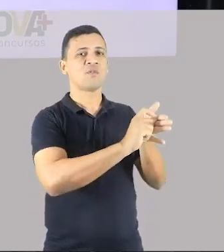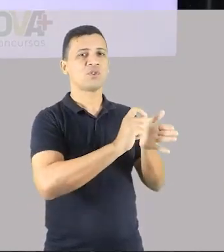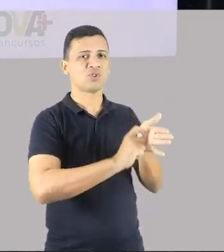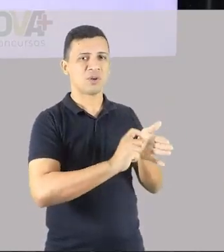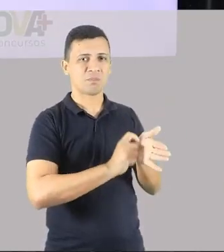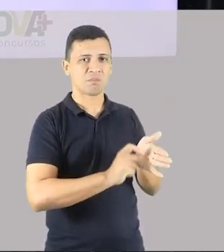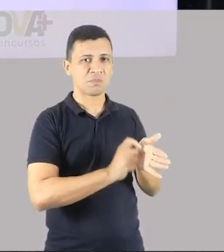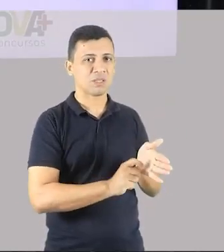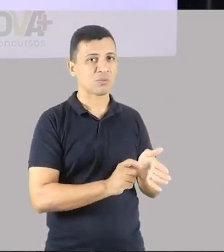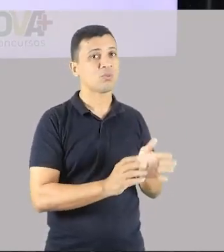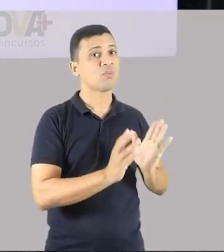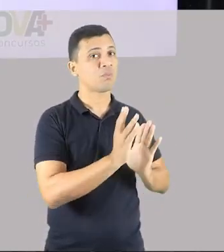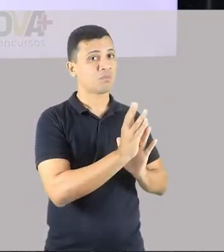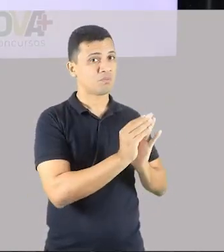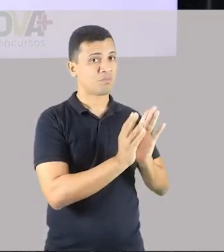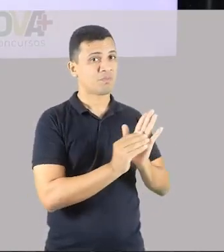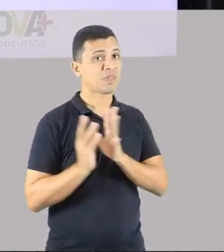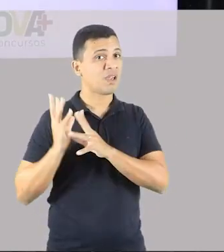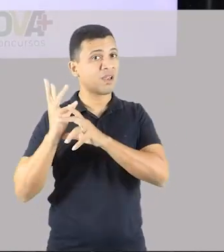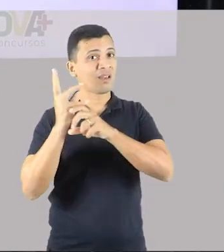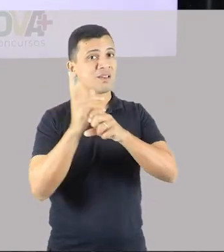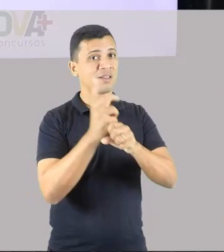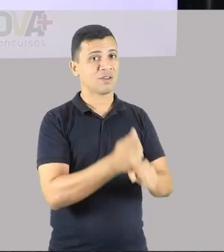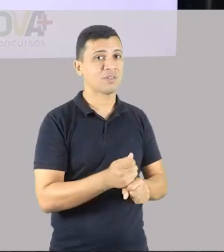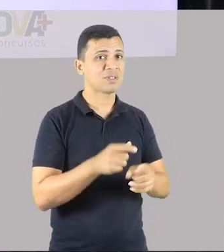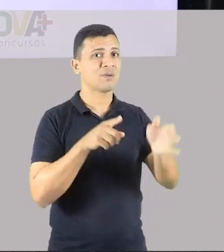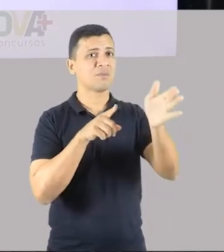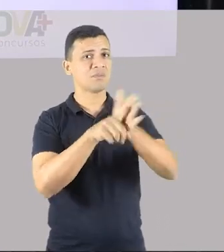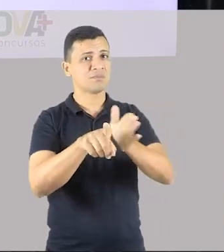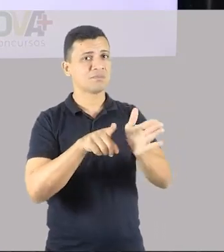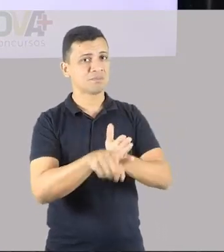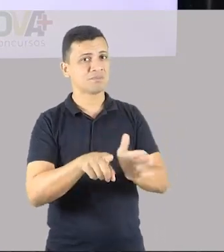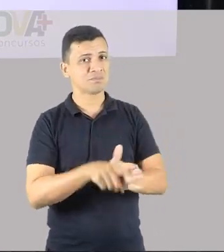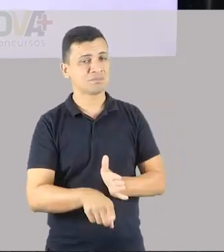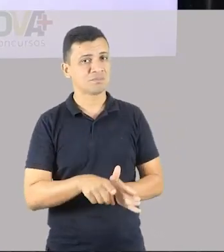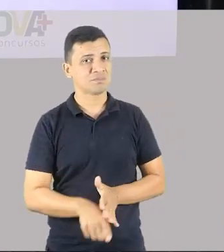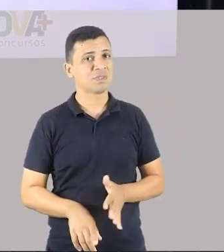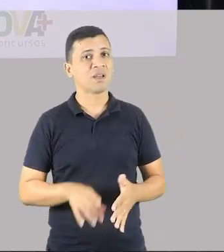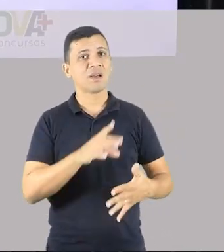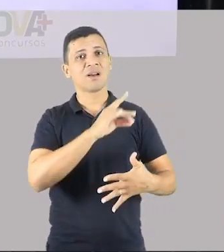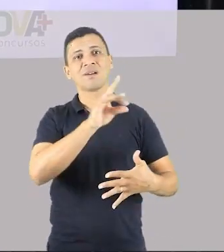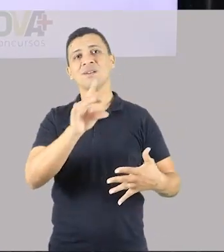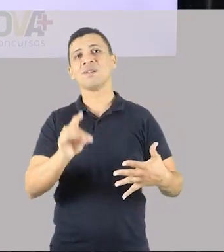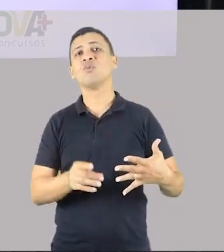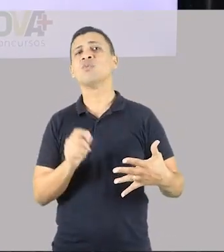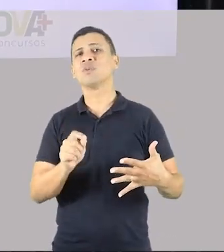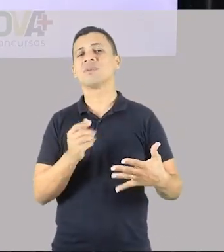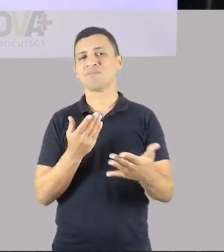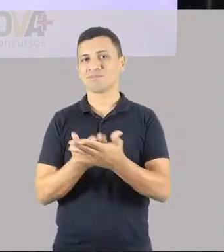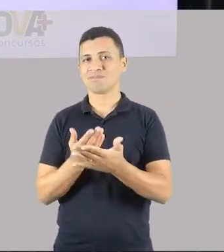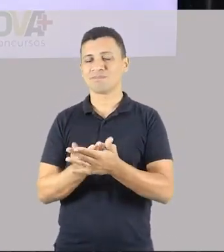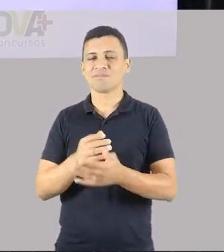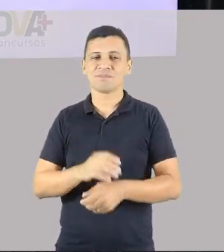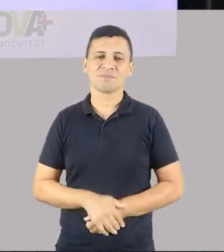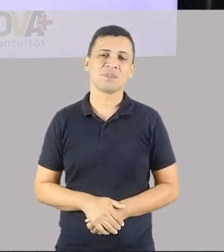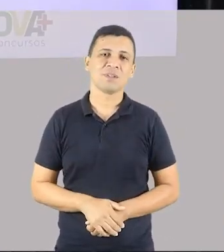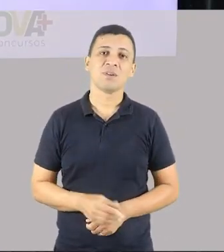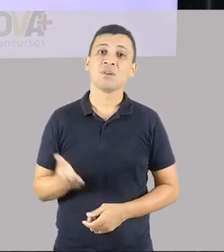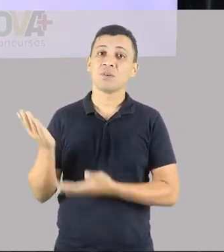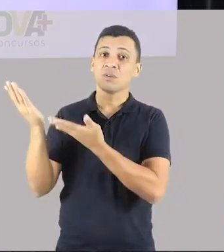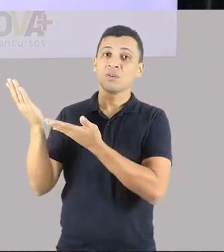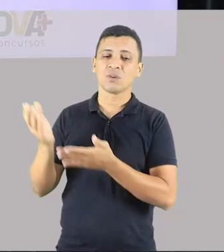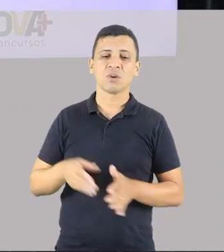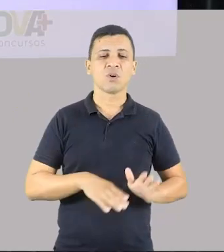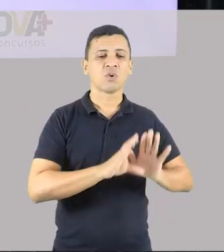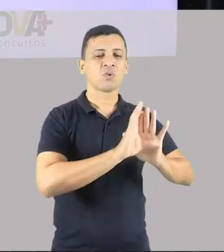quiser revisar, com algumas questões, uma bateria de questões sobre cada uma dessas aulas. Hoje a gente vai falar um pouquinho sobre